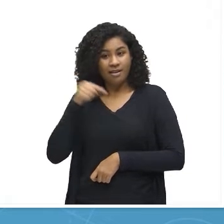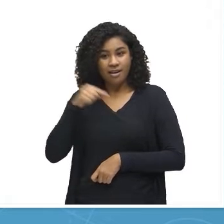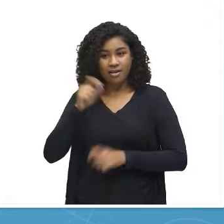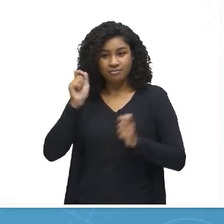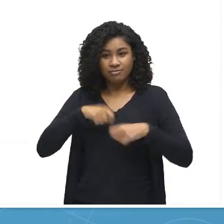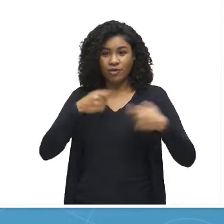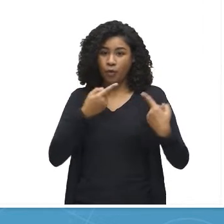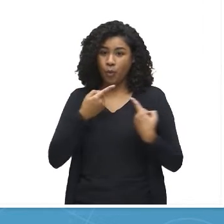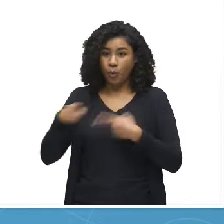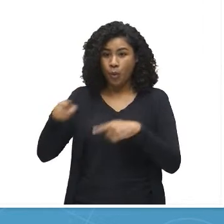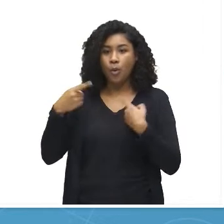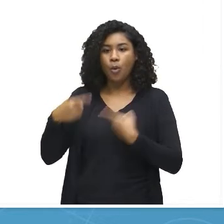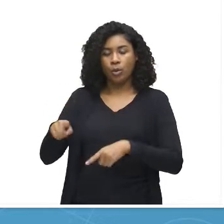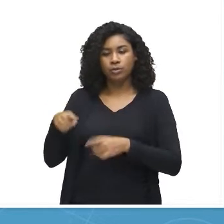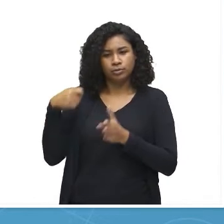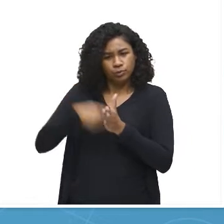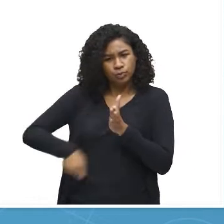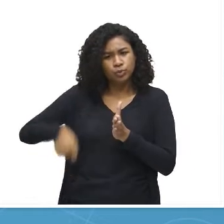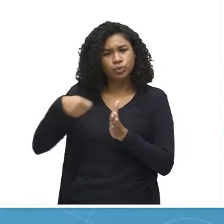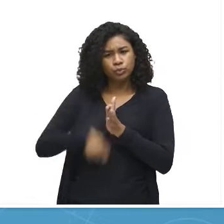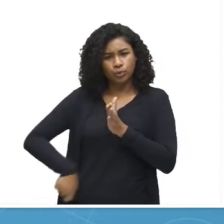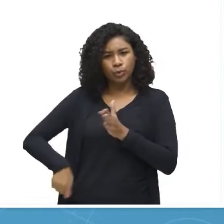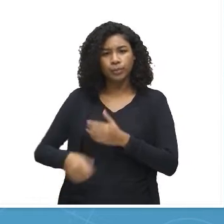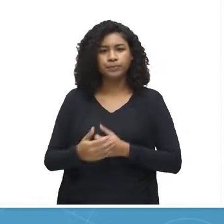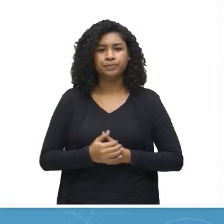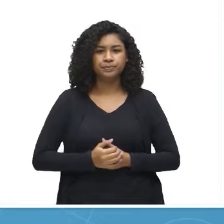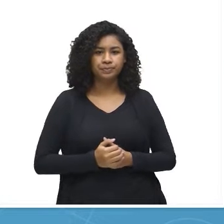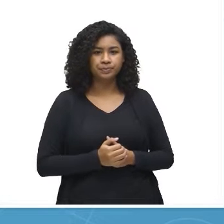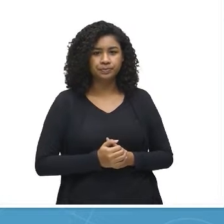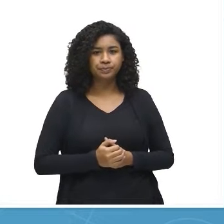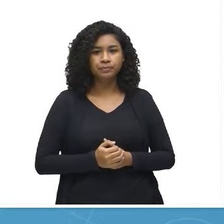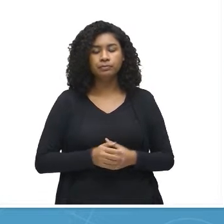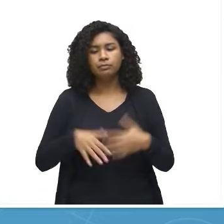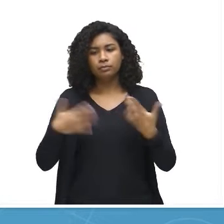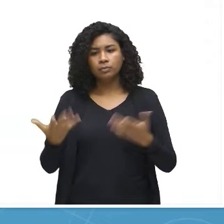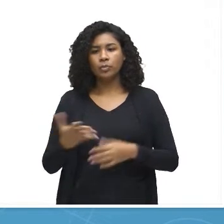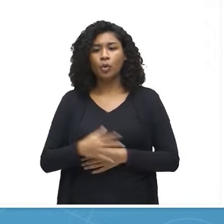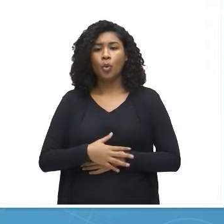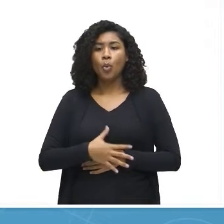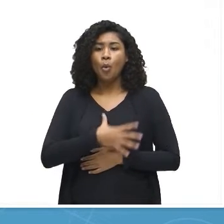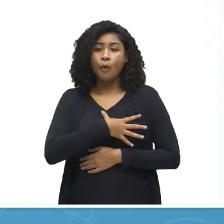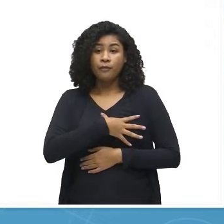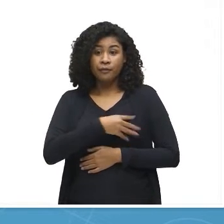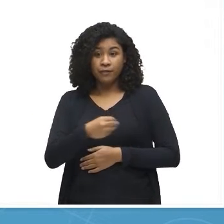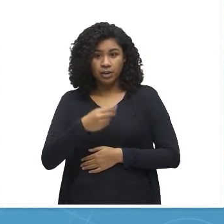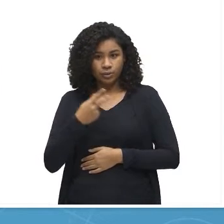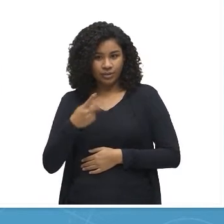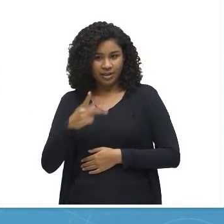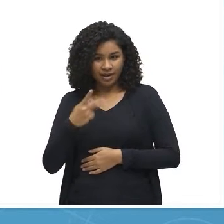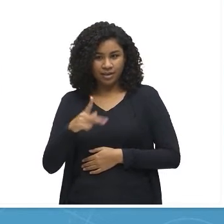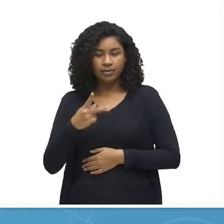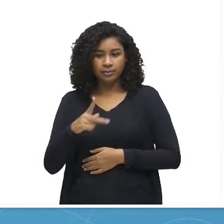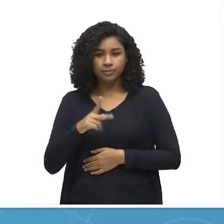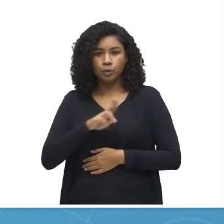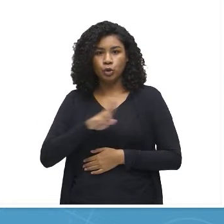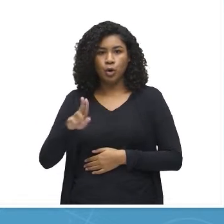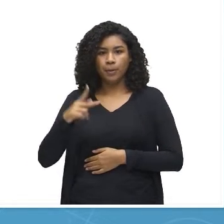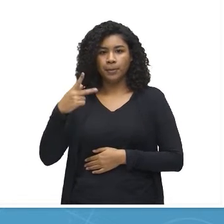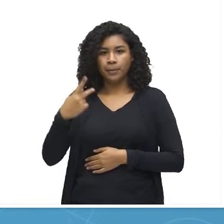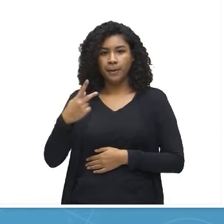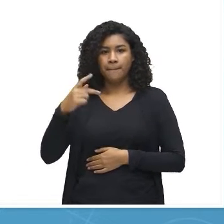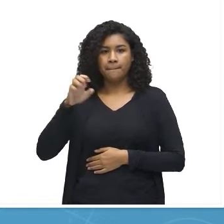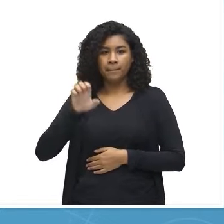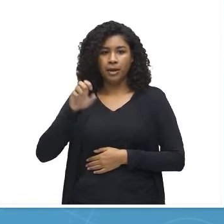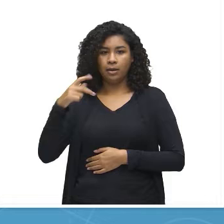certo? E o Pipino, o Breve, filho de Carlos Martel, vai dizer, chega, gente, esses reis não